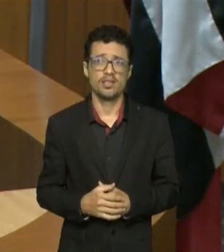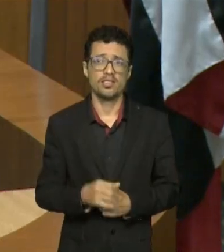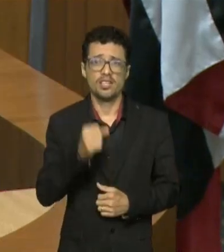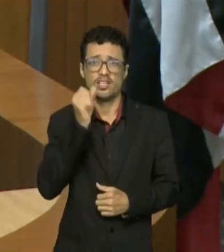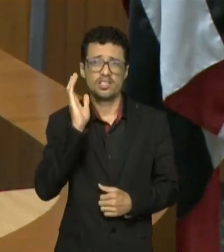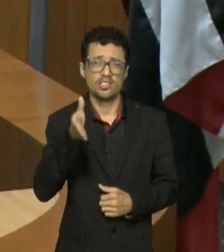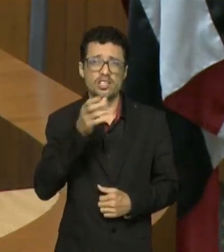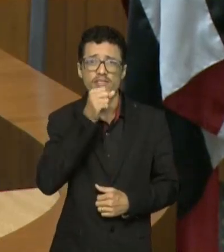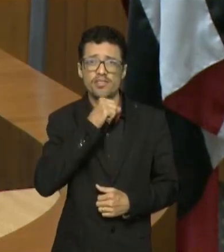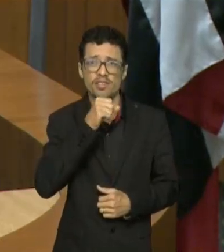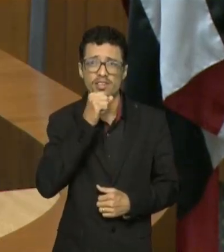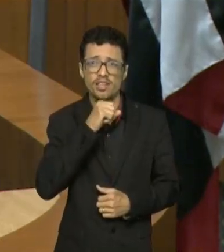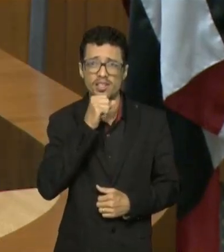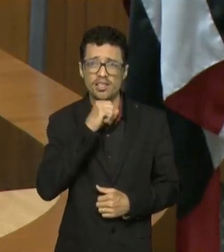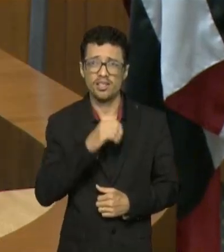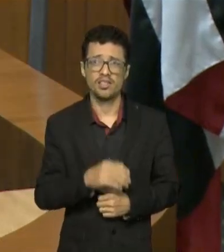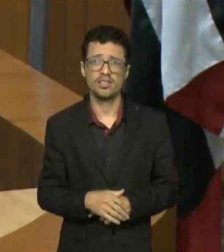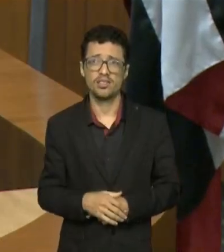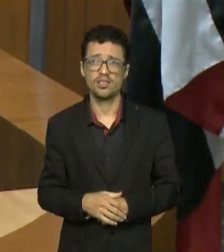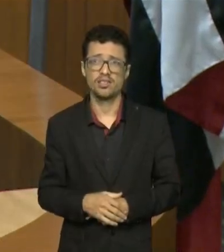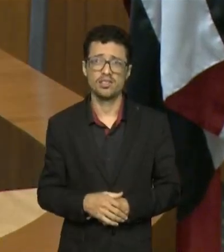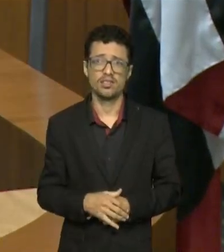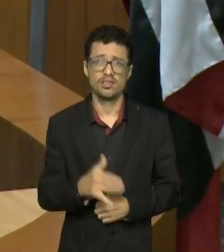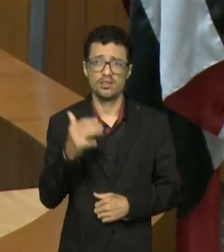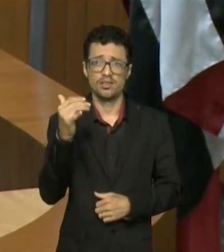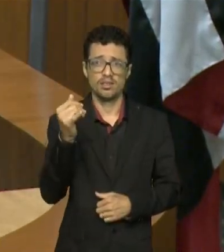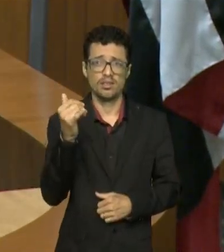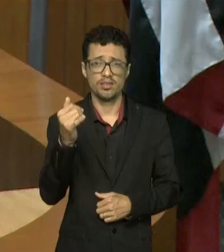antigas, pistolas próprias.